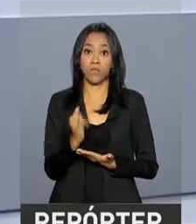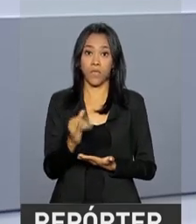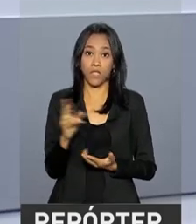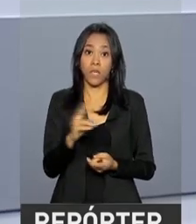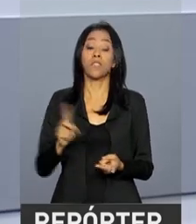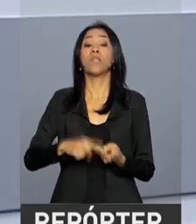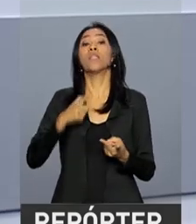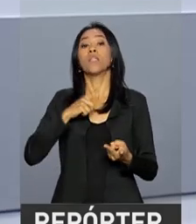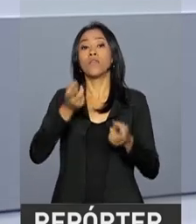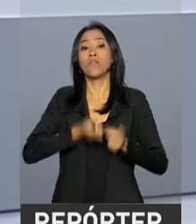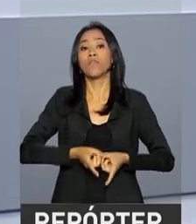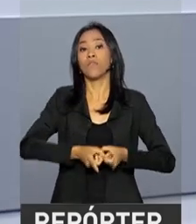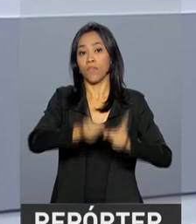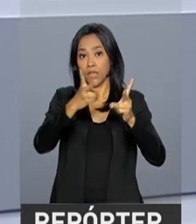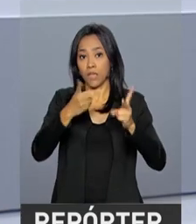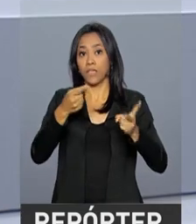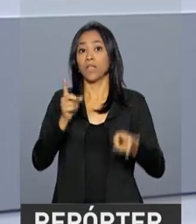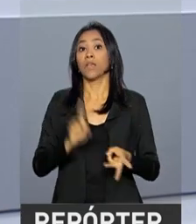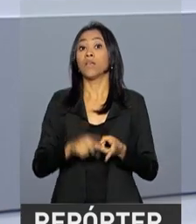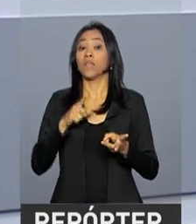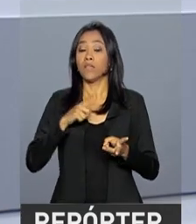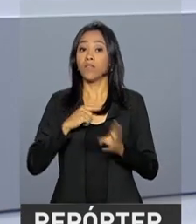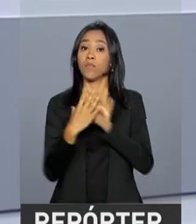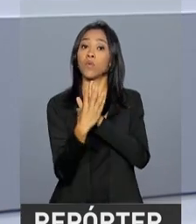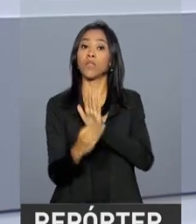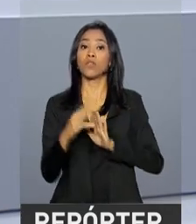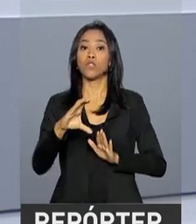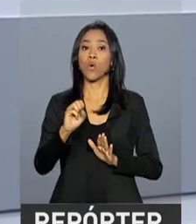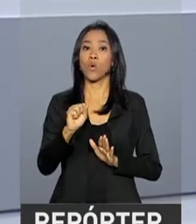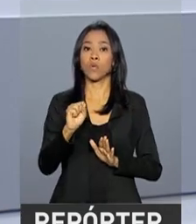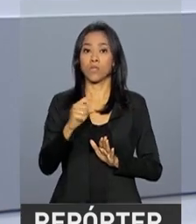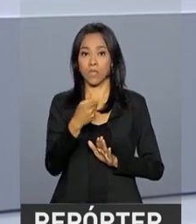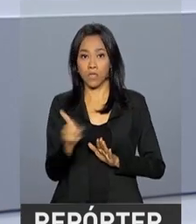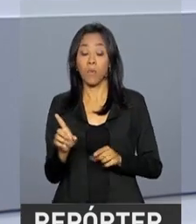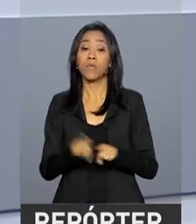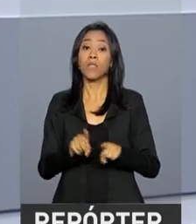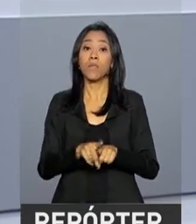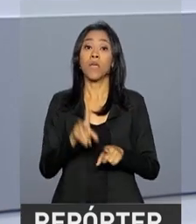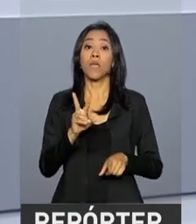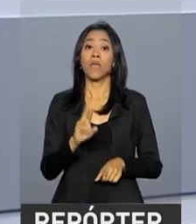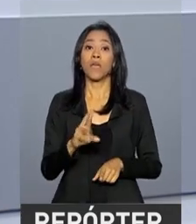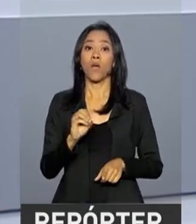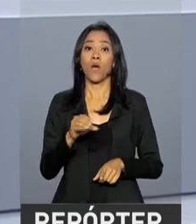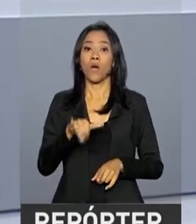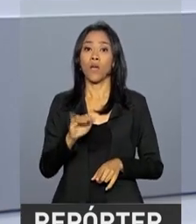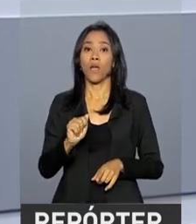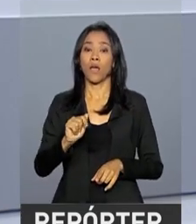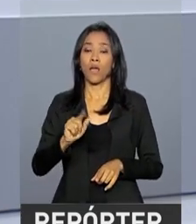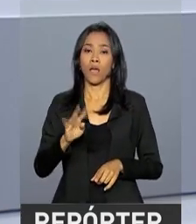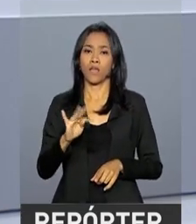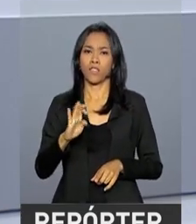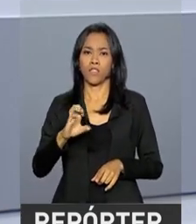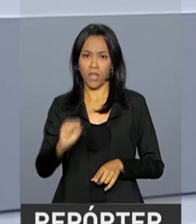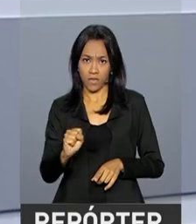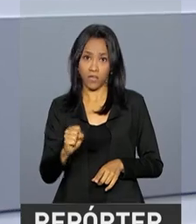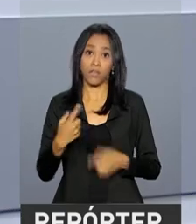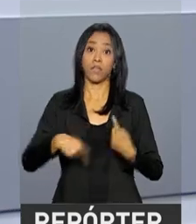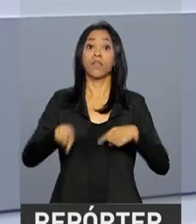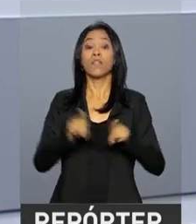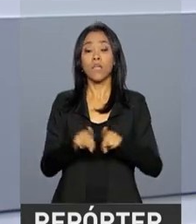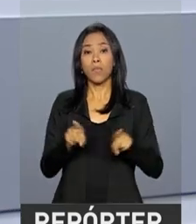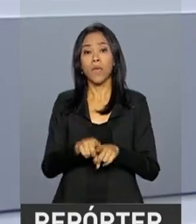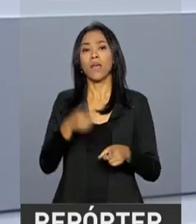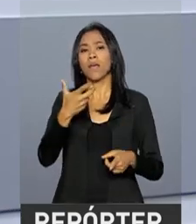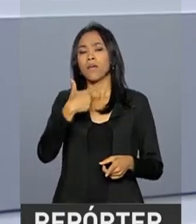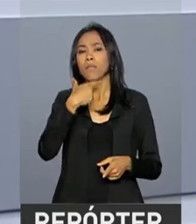concessões, privatizações e de royalties do petróleo. O governo também apertou o cinto e bloqueou parte dos gastos discricionários, ou